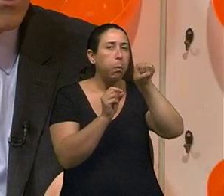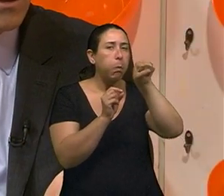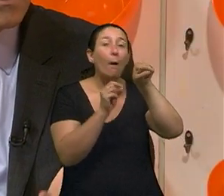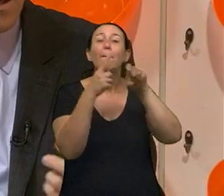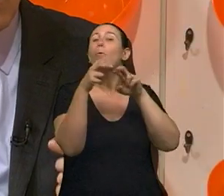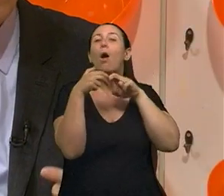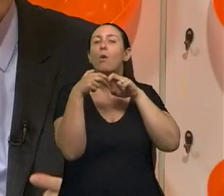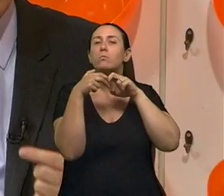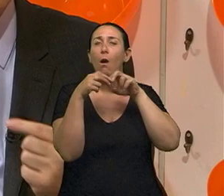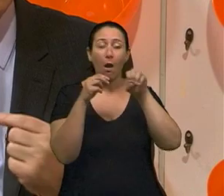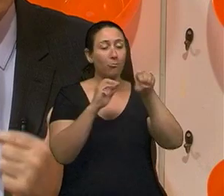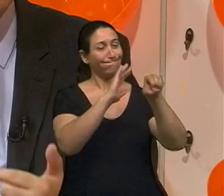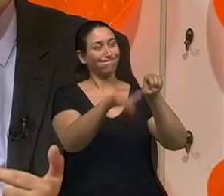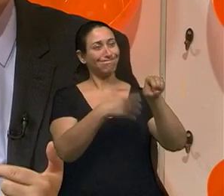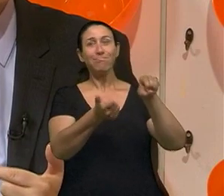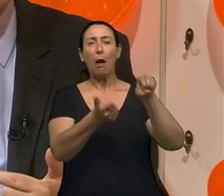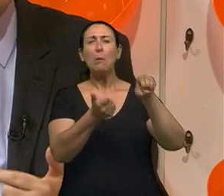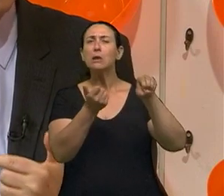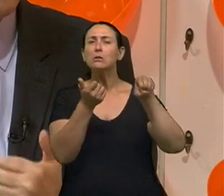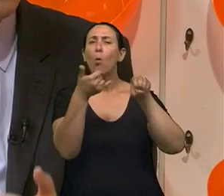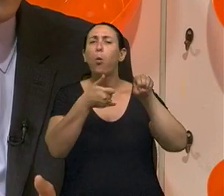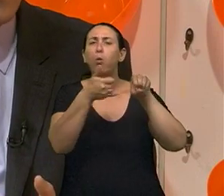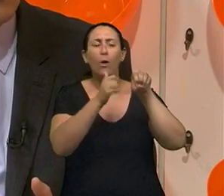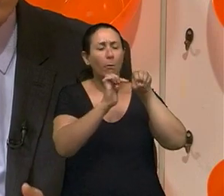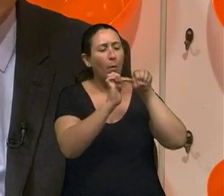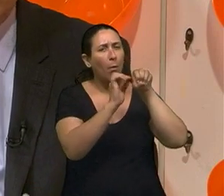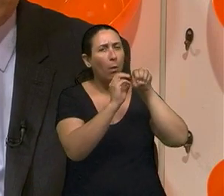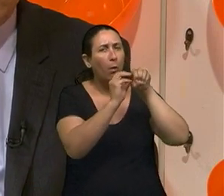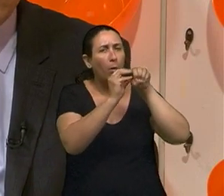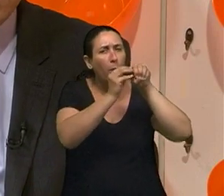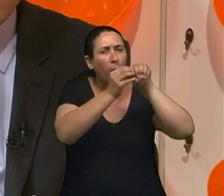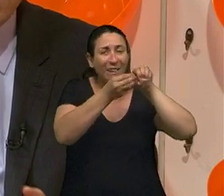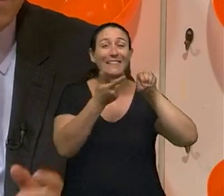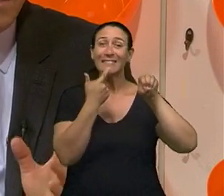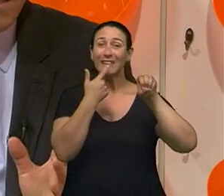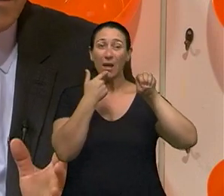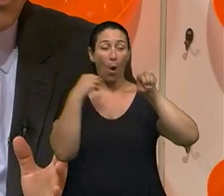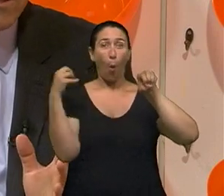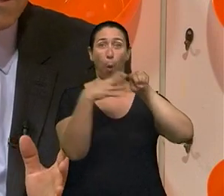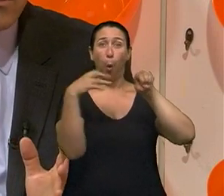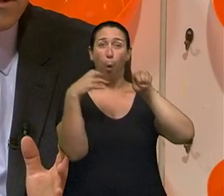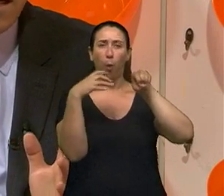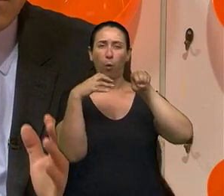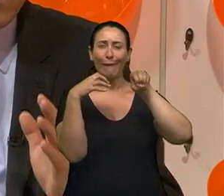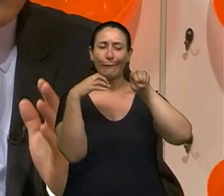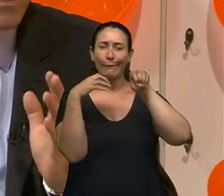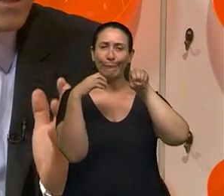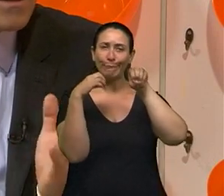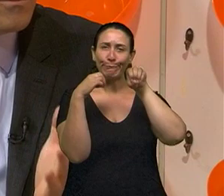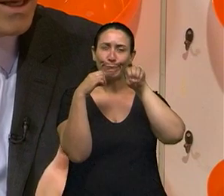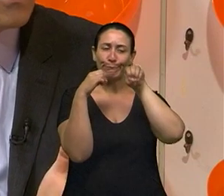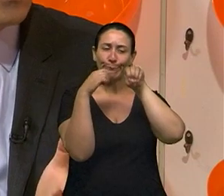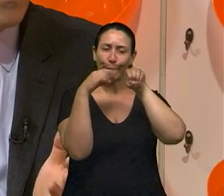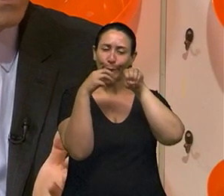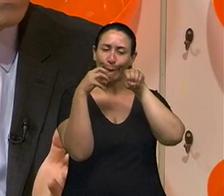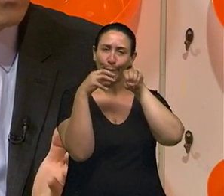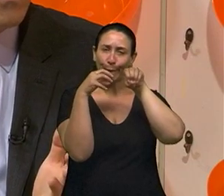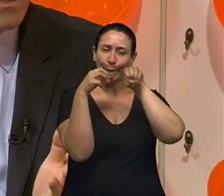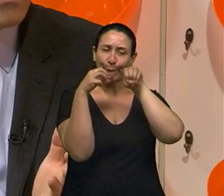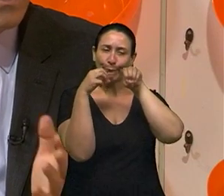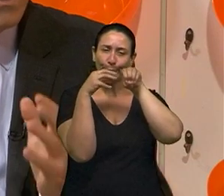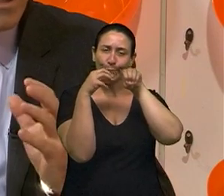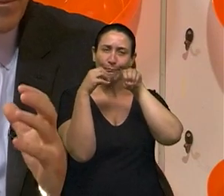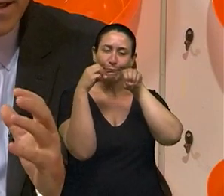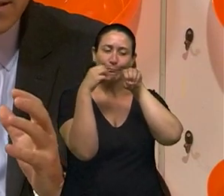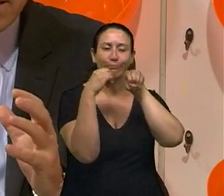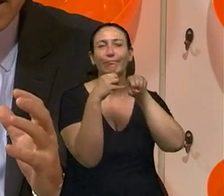aterosclerose ao invés de causar uma redução no fluxo de sangue ela pode causar um enfraquecimento da parede